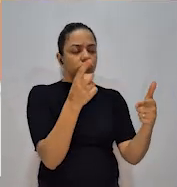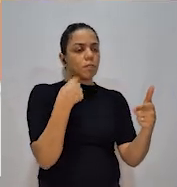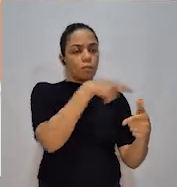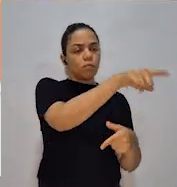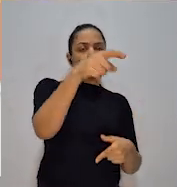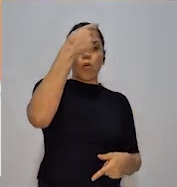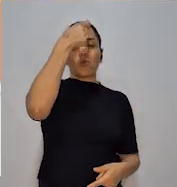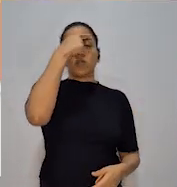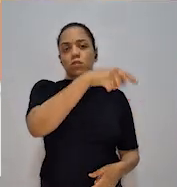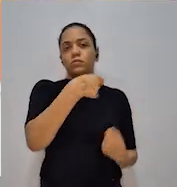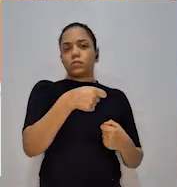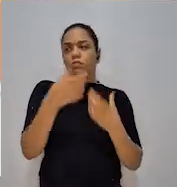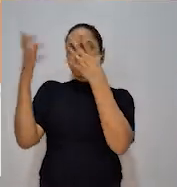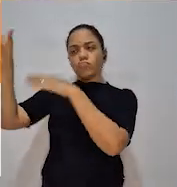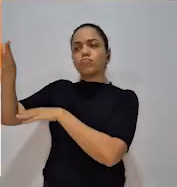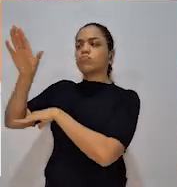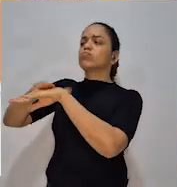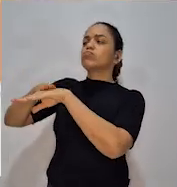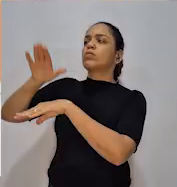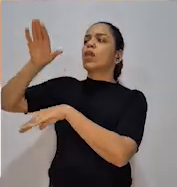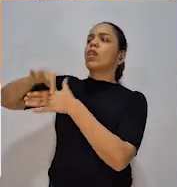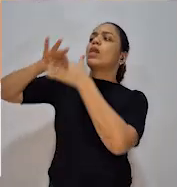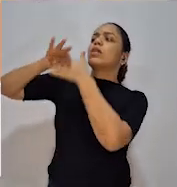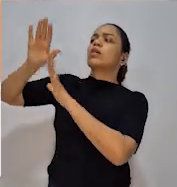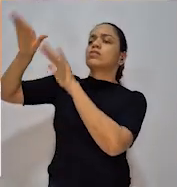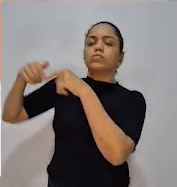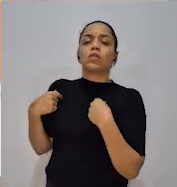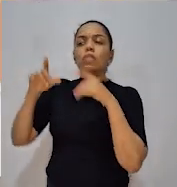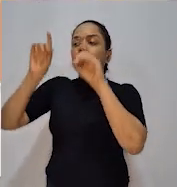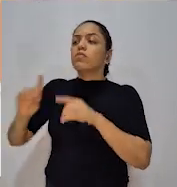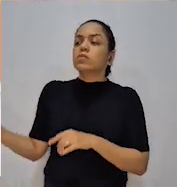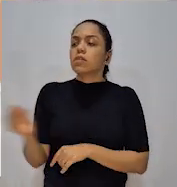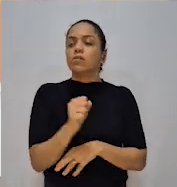hoje em dia ainda, infelizmente, por pessoas que